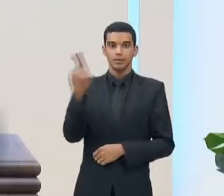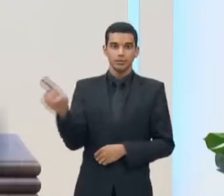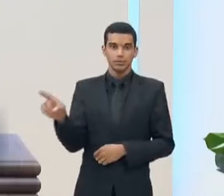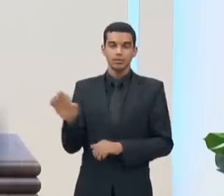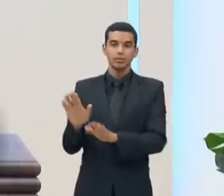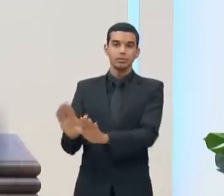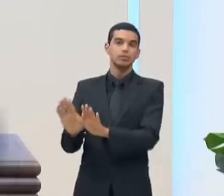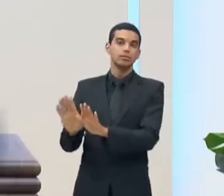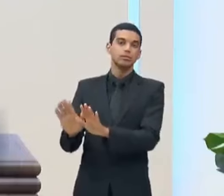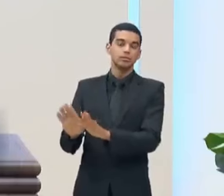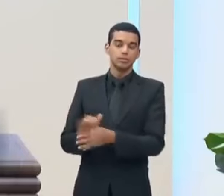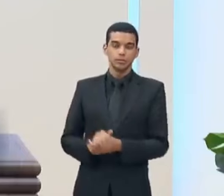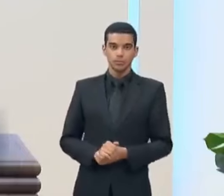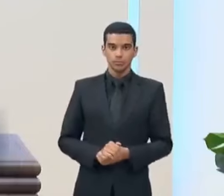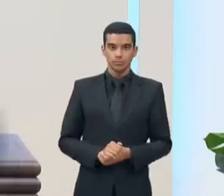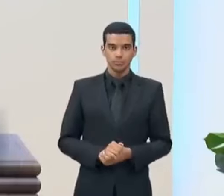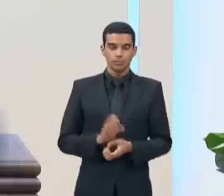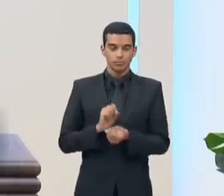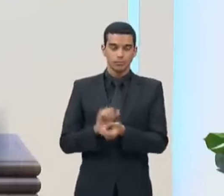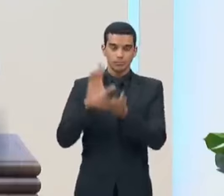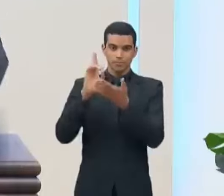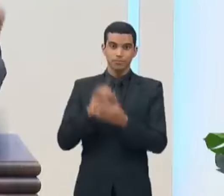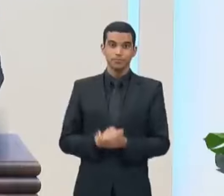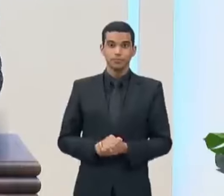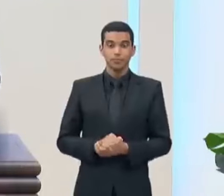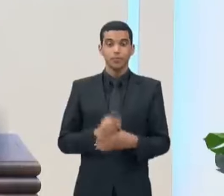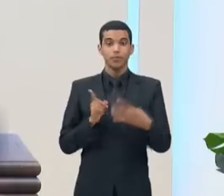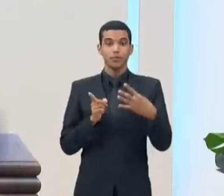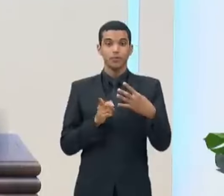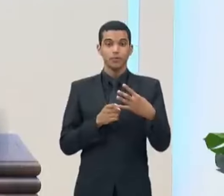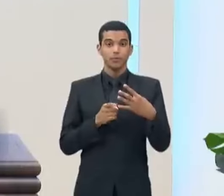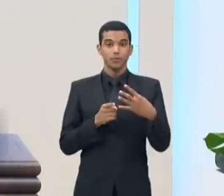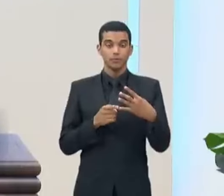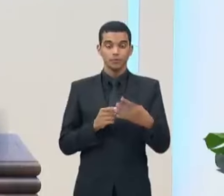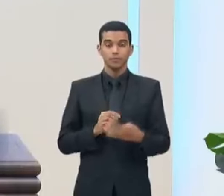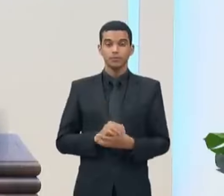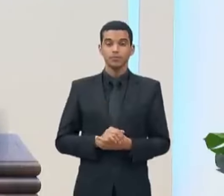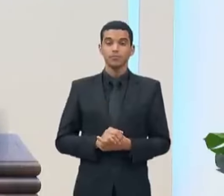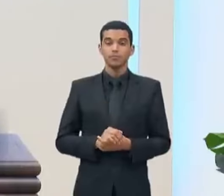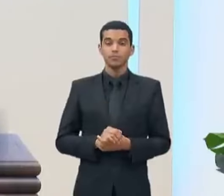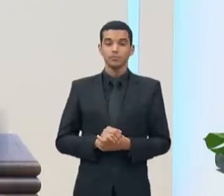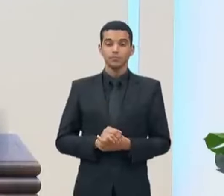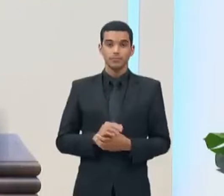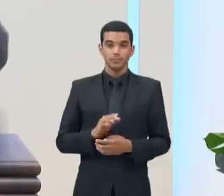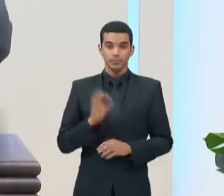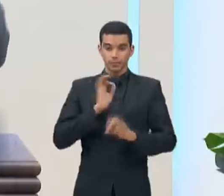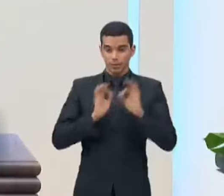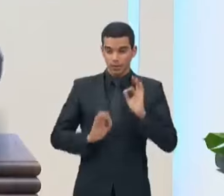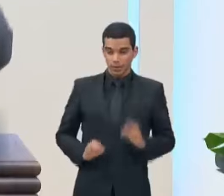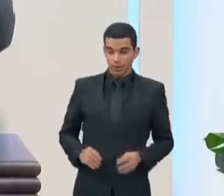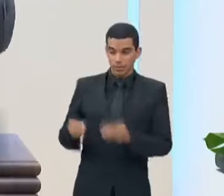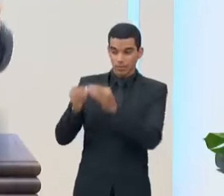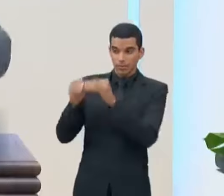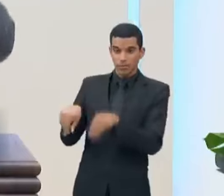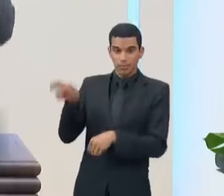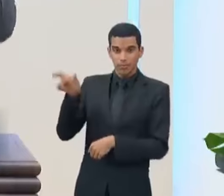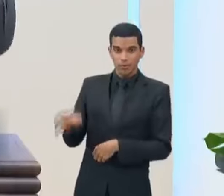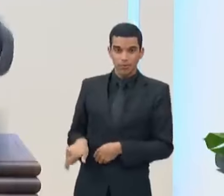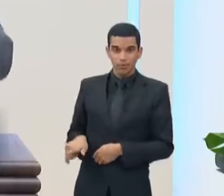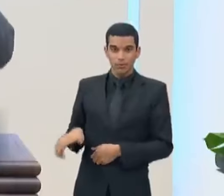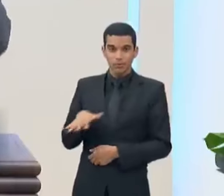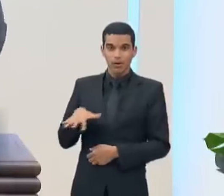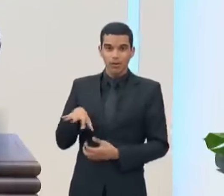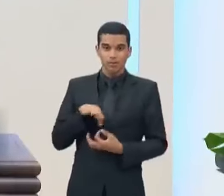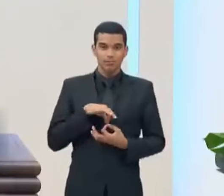7 dias. Glória a Deus. Em quarto lugar, a lepra destruiu o homem no sentido espiritual. Espiritualmente,